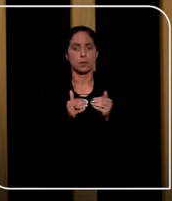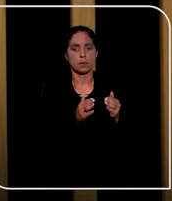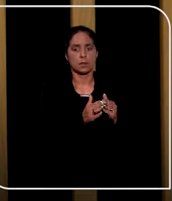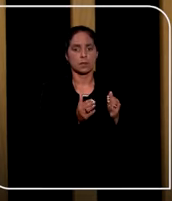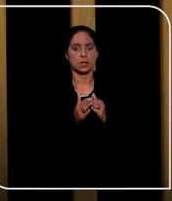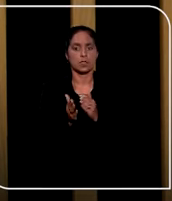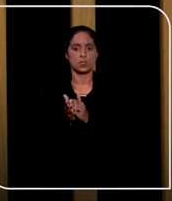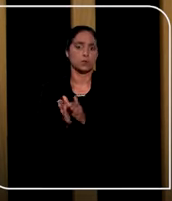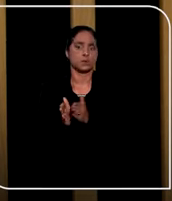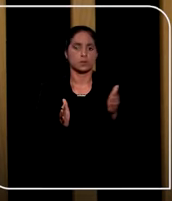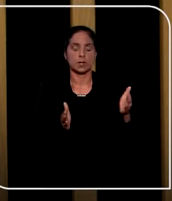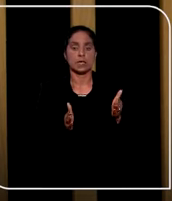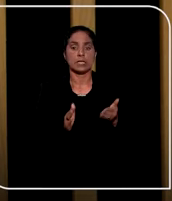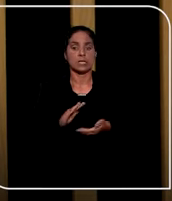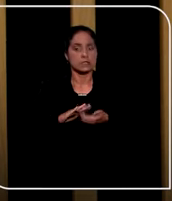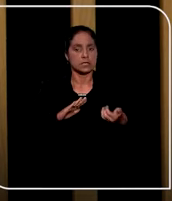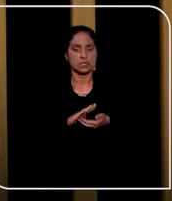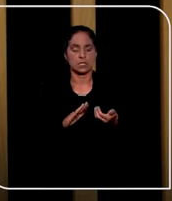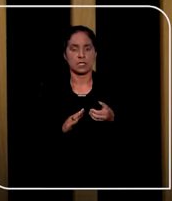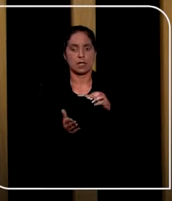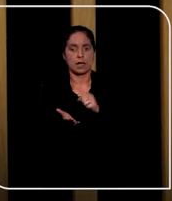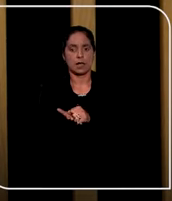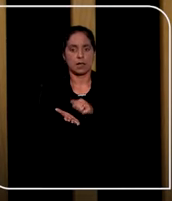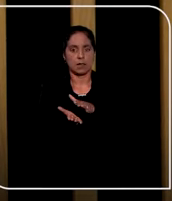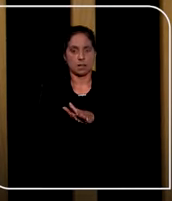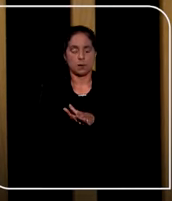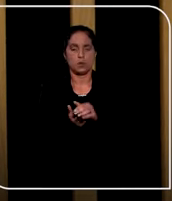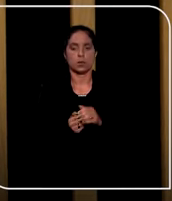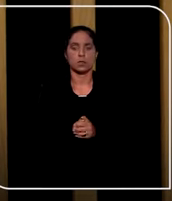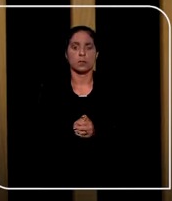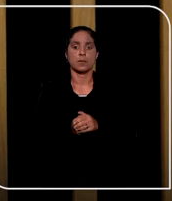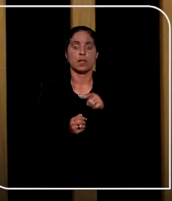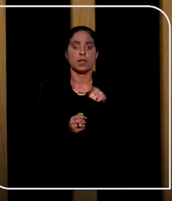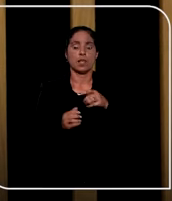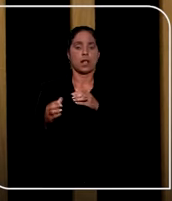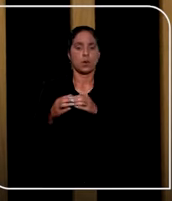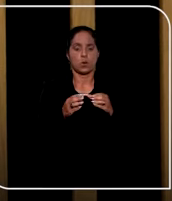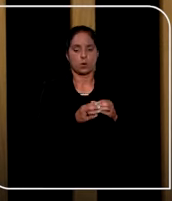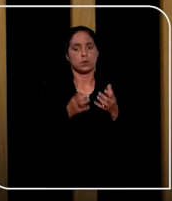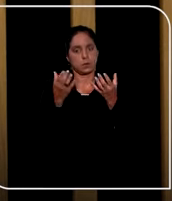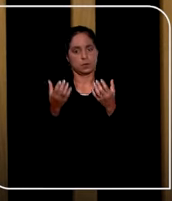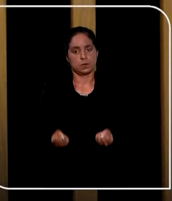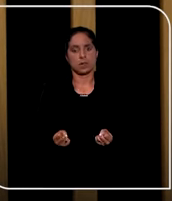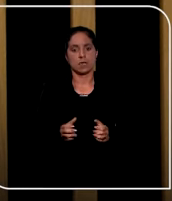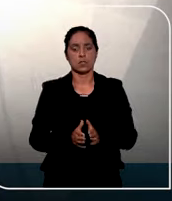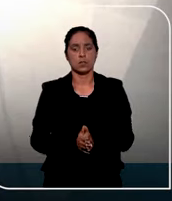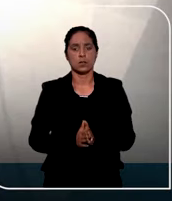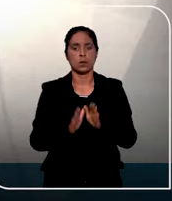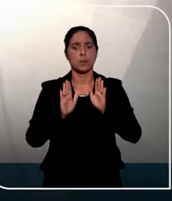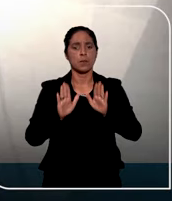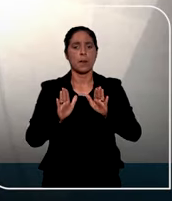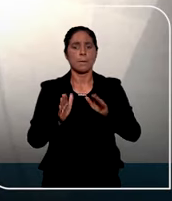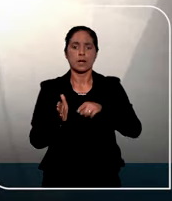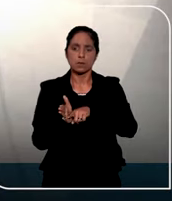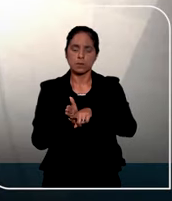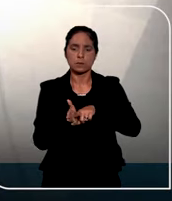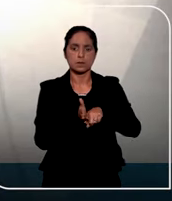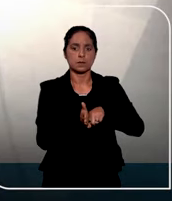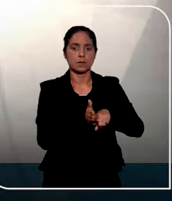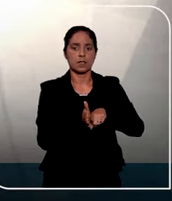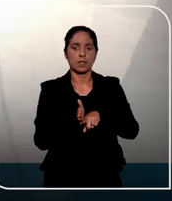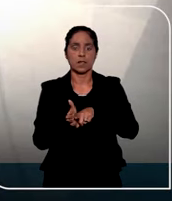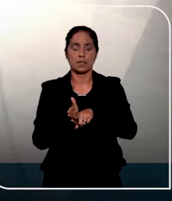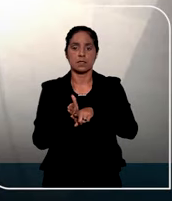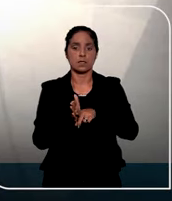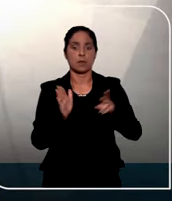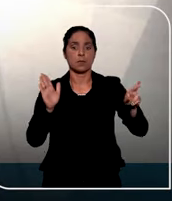e requereram o afastamento da multa dos honorários esse pedido foi acolhido pelas instâncias Ordinárias mas ao analisar o caso no